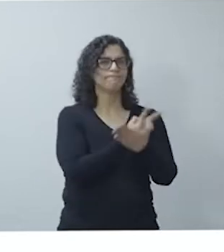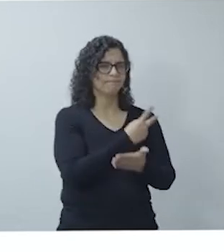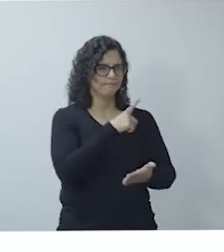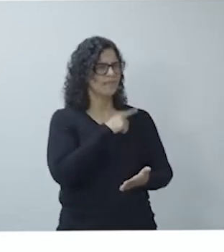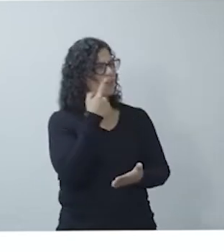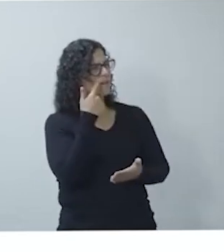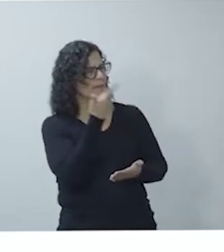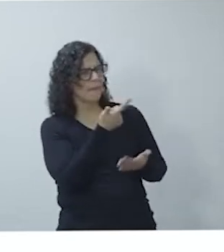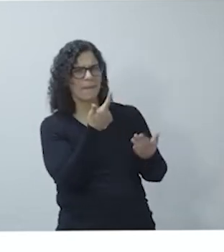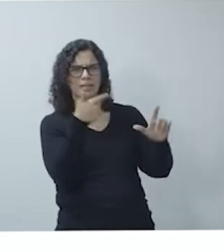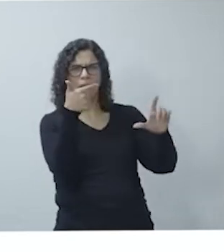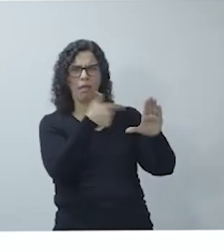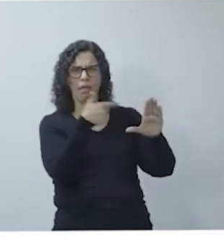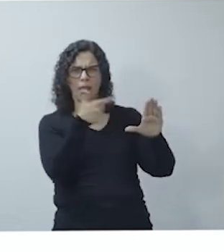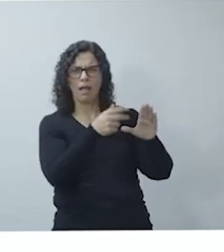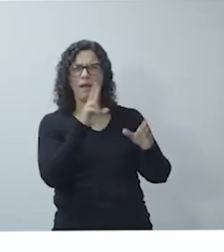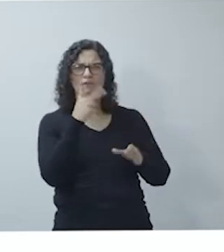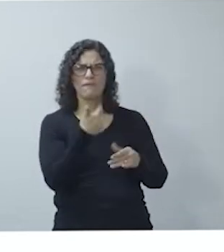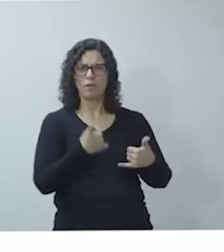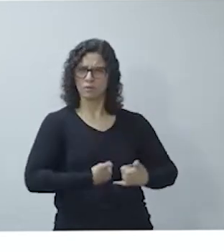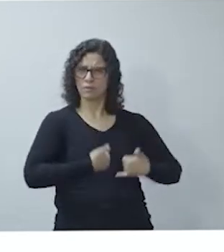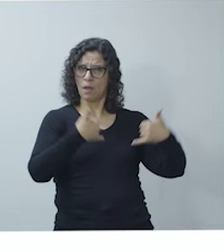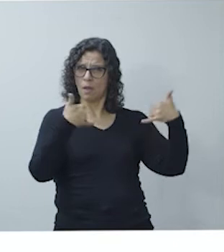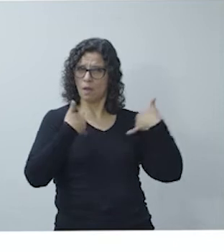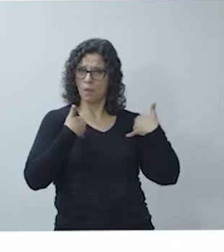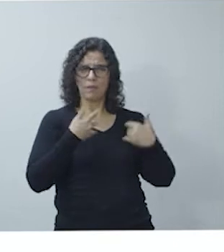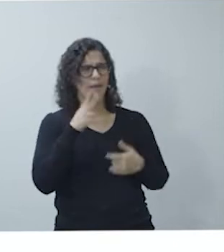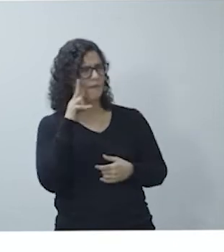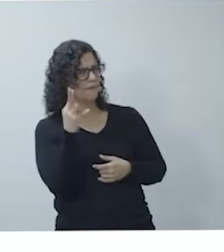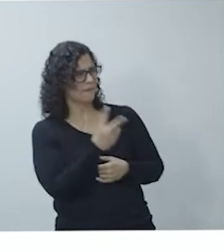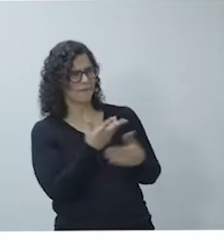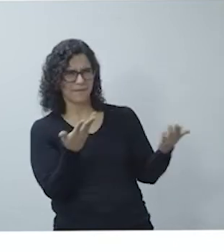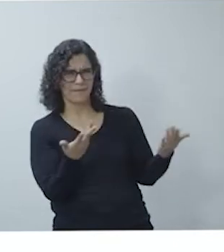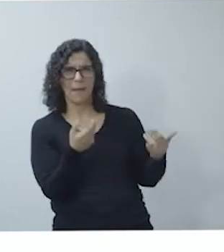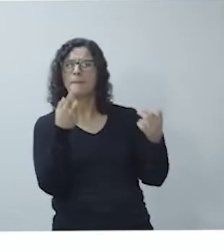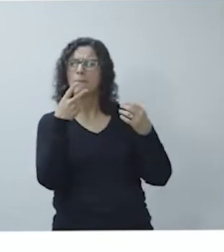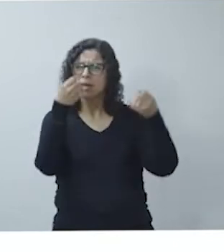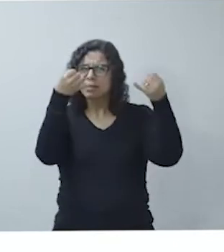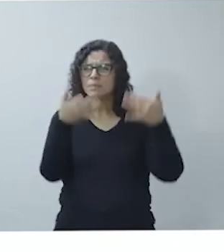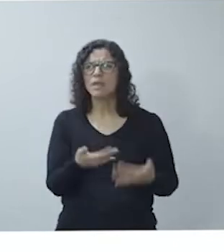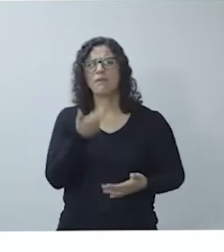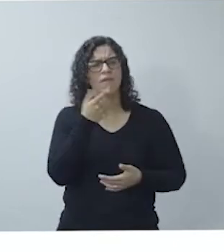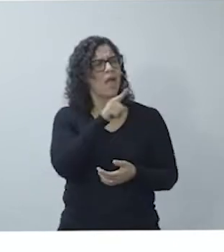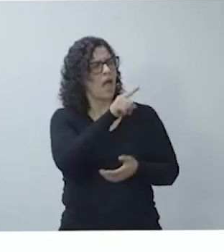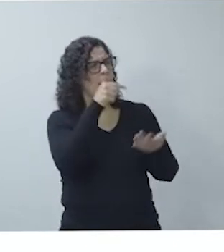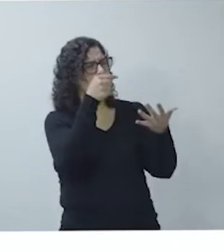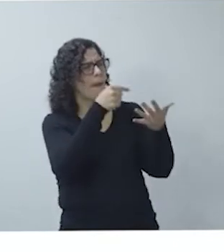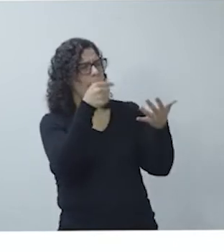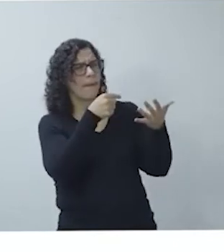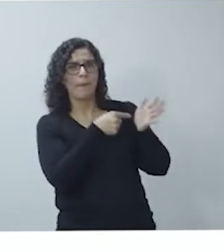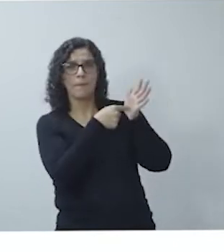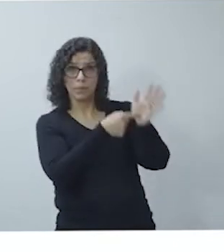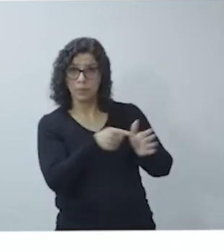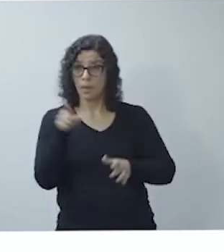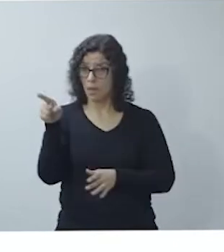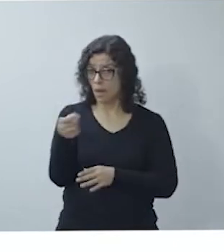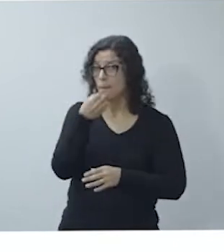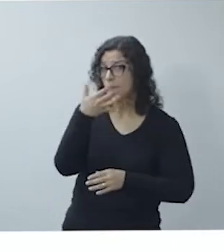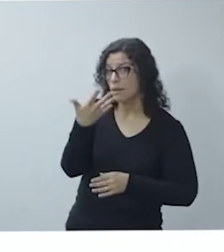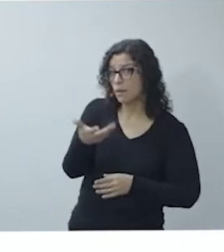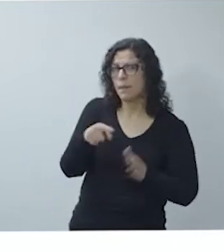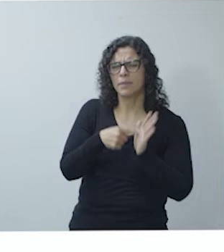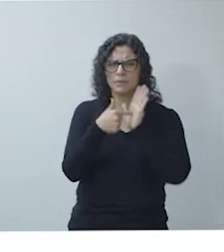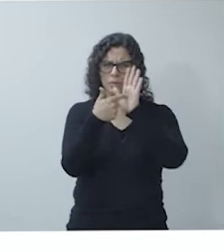as hipocrisias, as vaidades e dizia o que via. Ele ia fazer o bem,